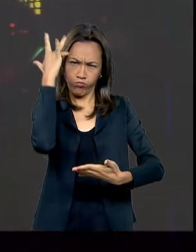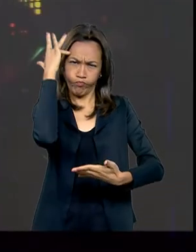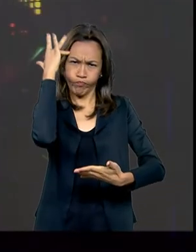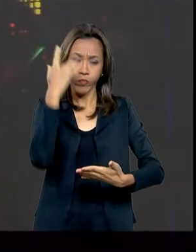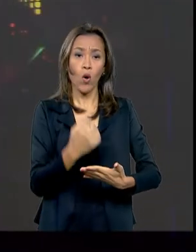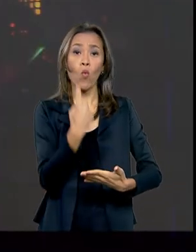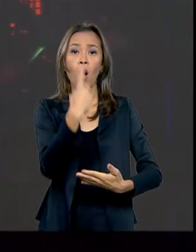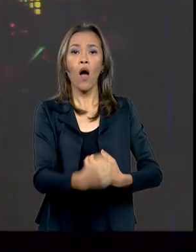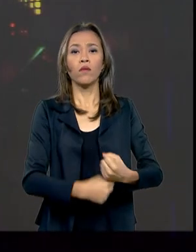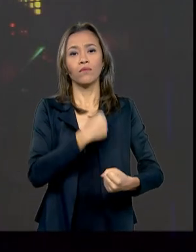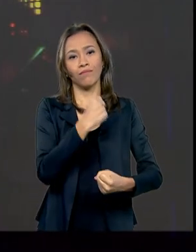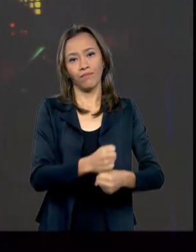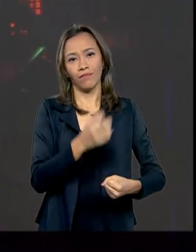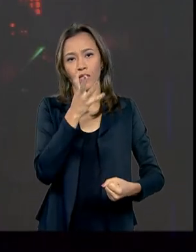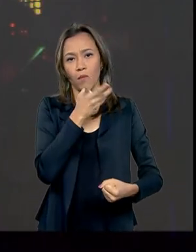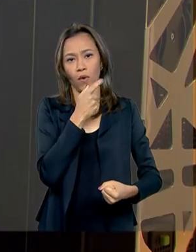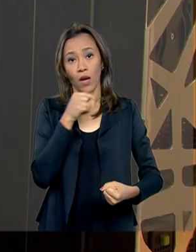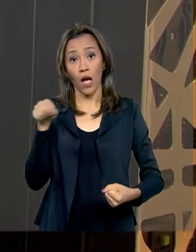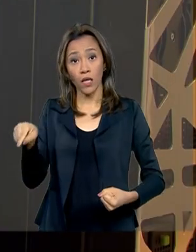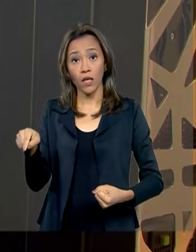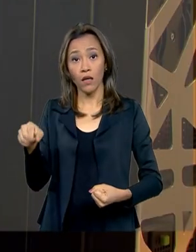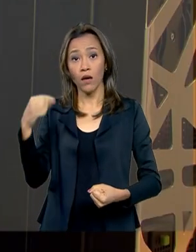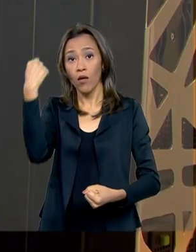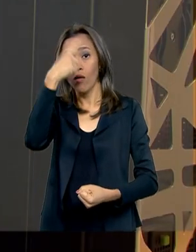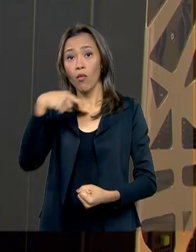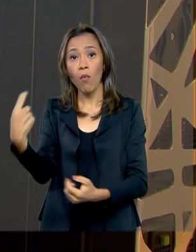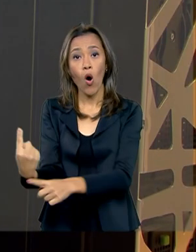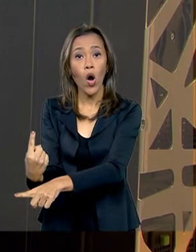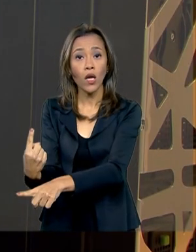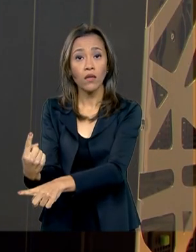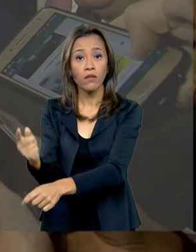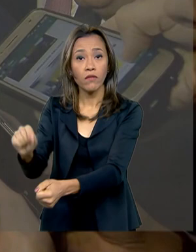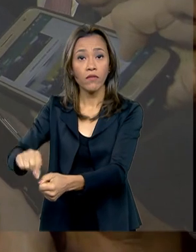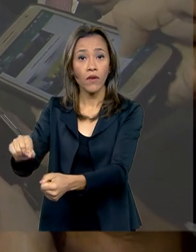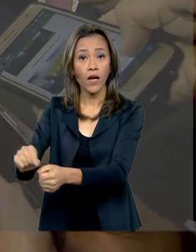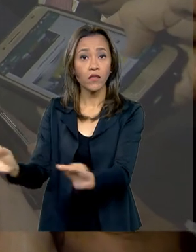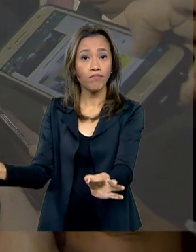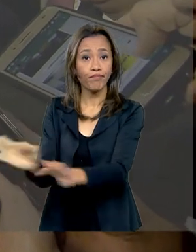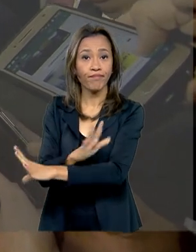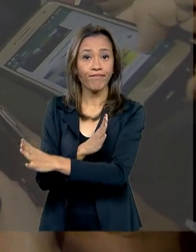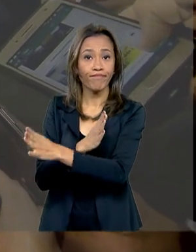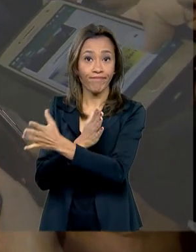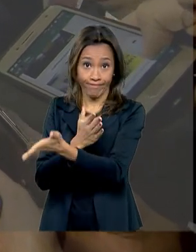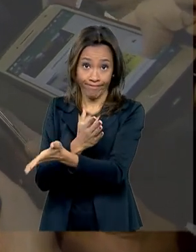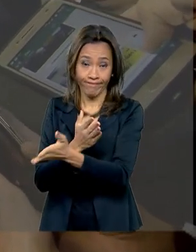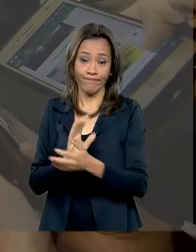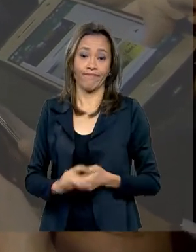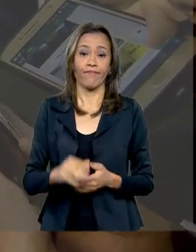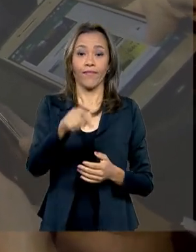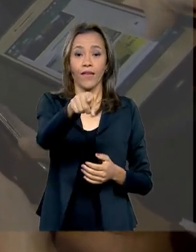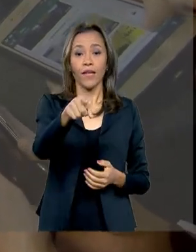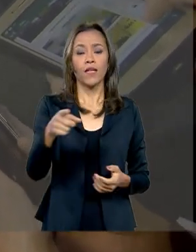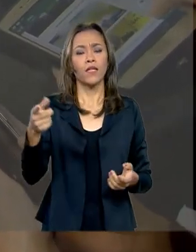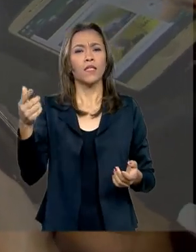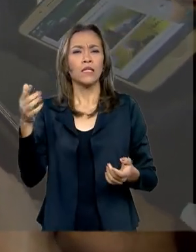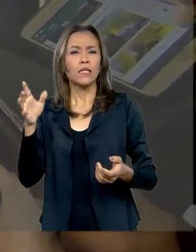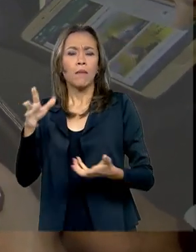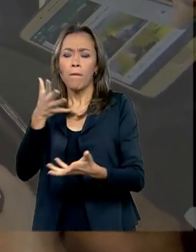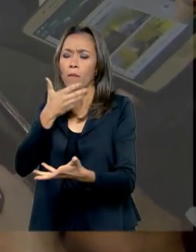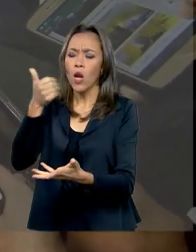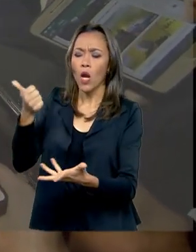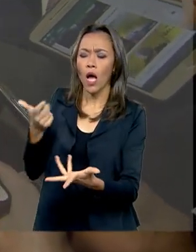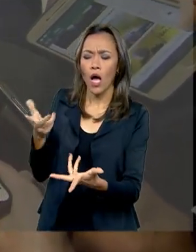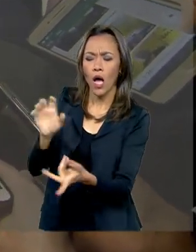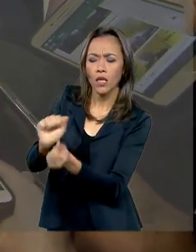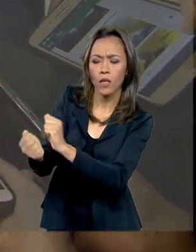demoraria 1 ano, leva 1 hora no supercomputador Santos Dumont. Você imagina o seguinte: a gente consegue, através do modelamento adequado, melhorar